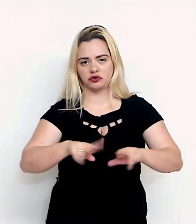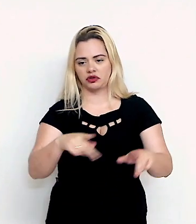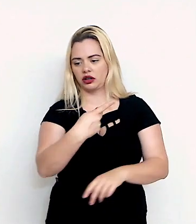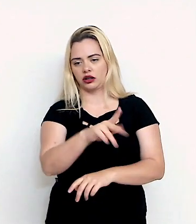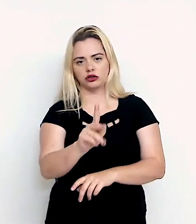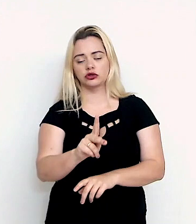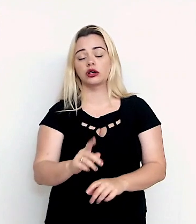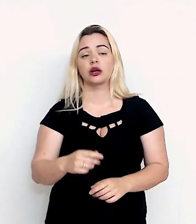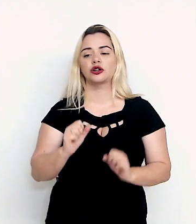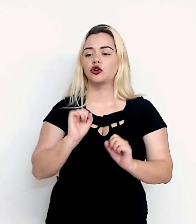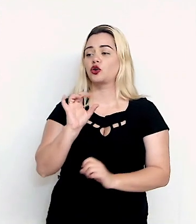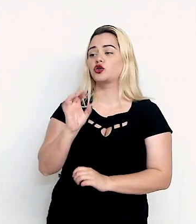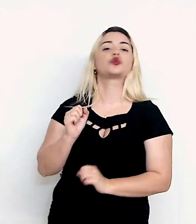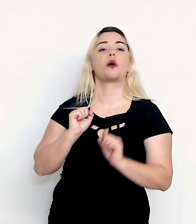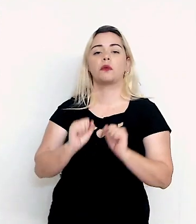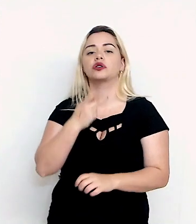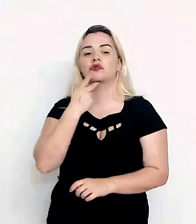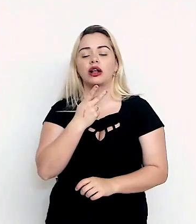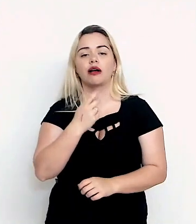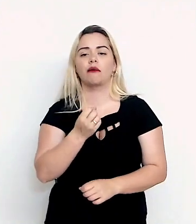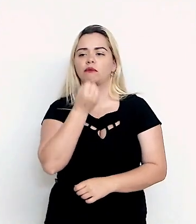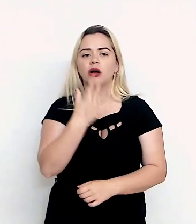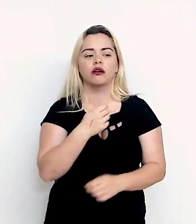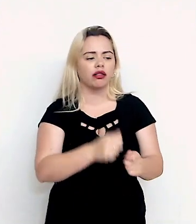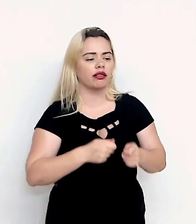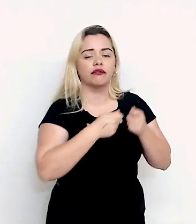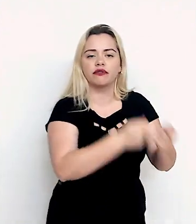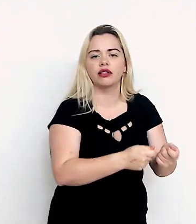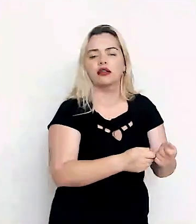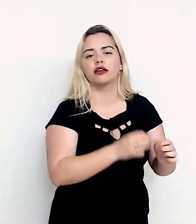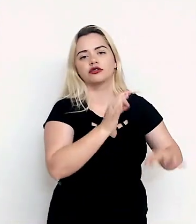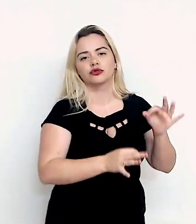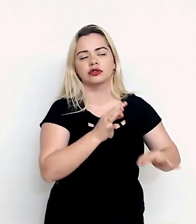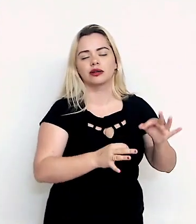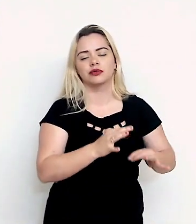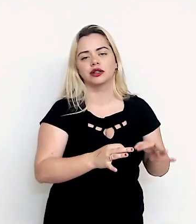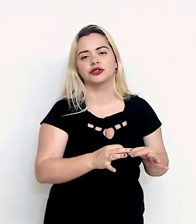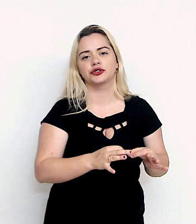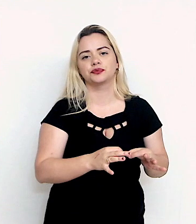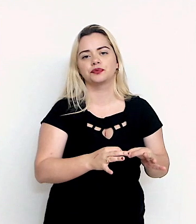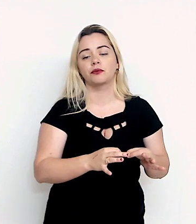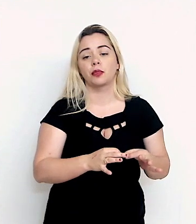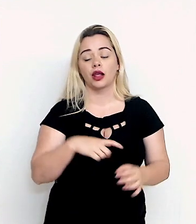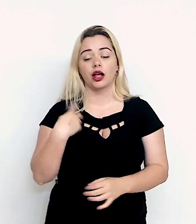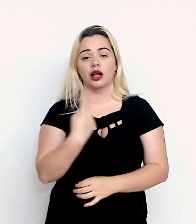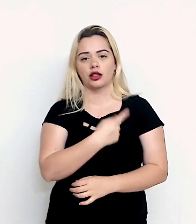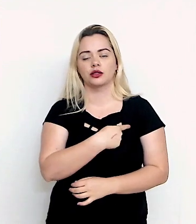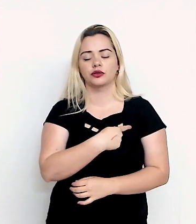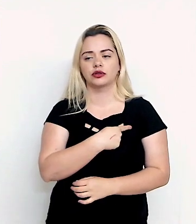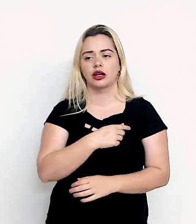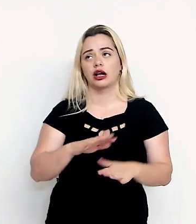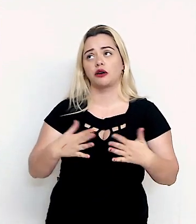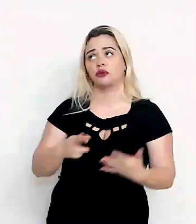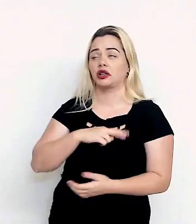ordem e defender é o que eu faço a defender Justamente a é a nossa tendência agora